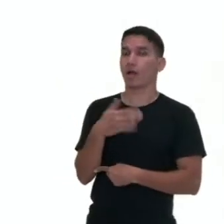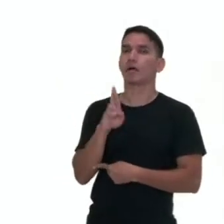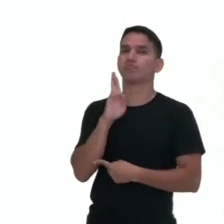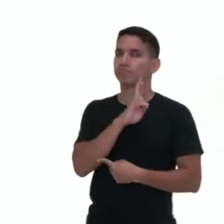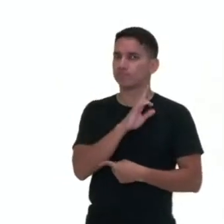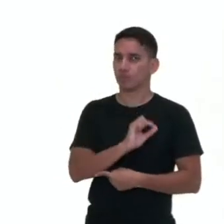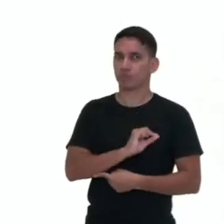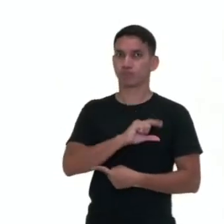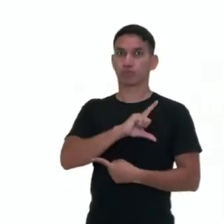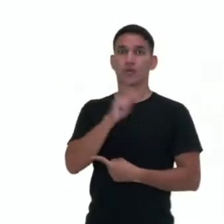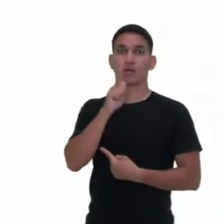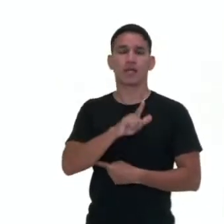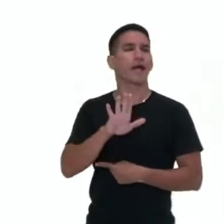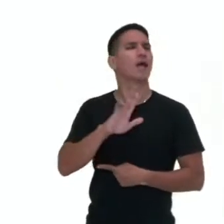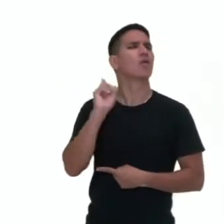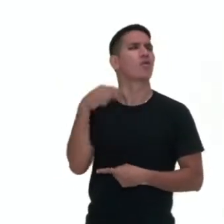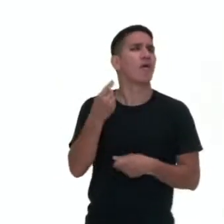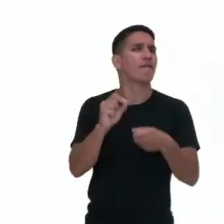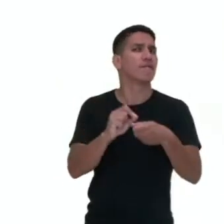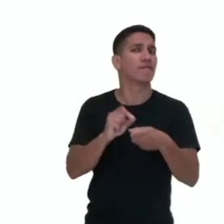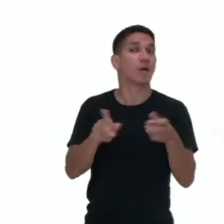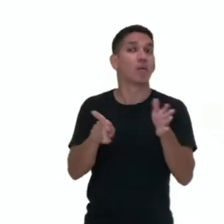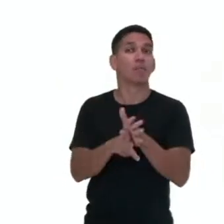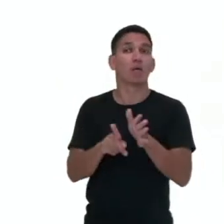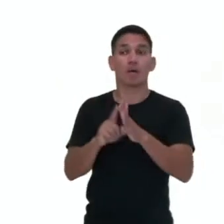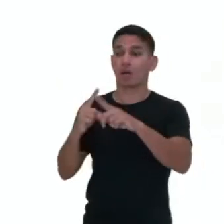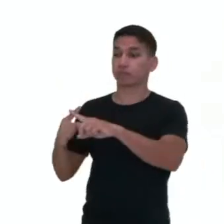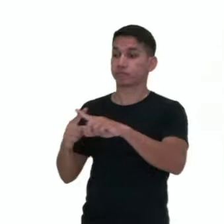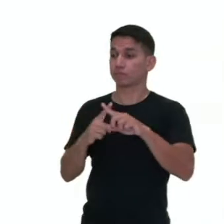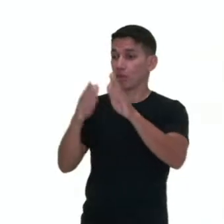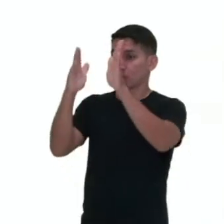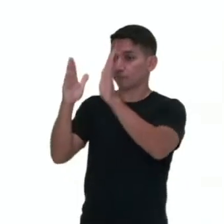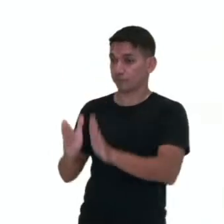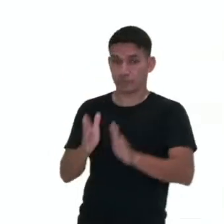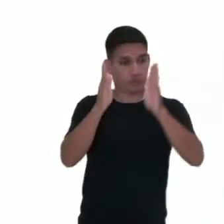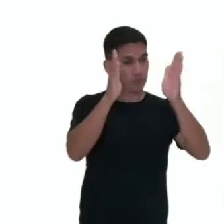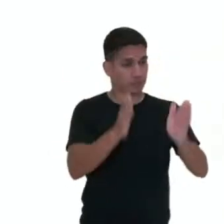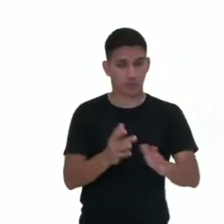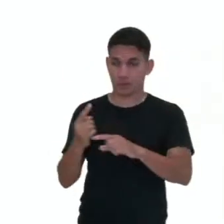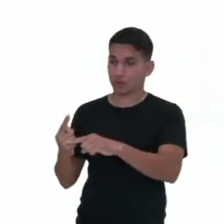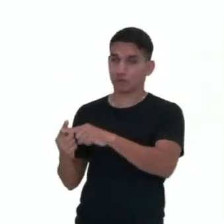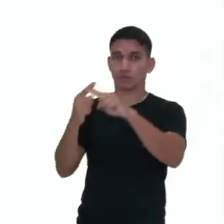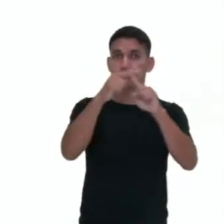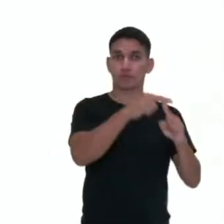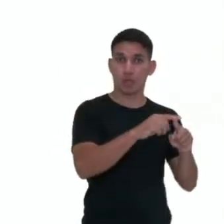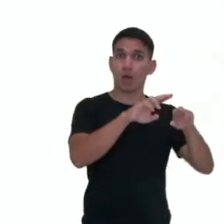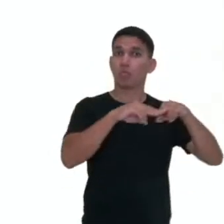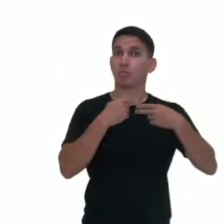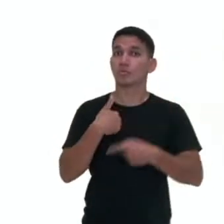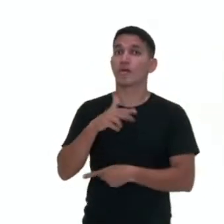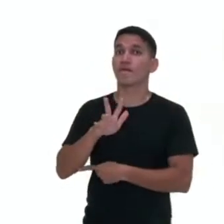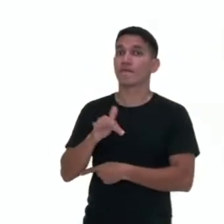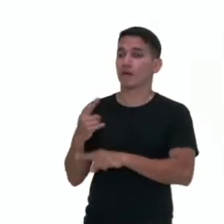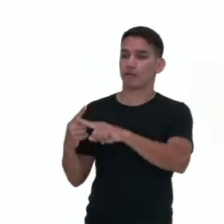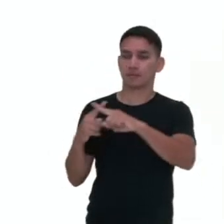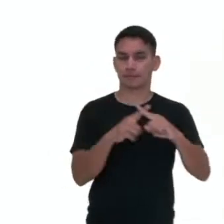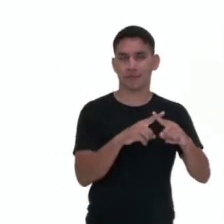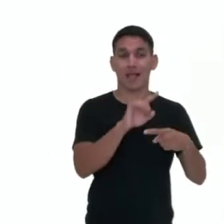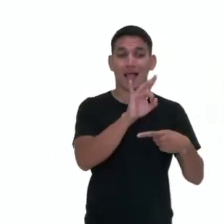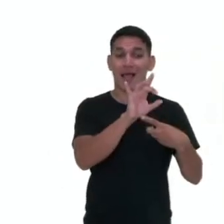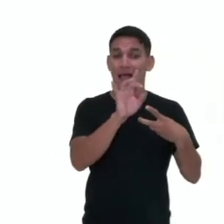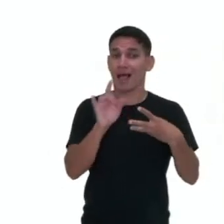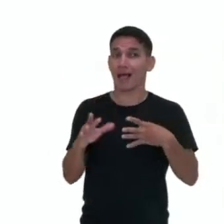arrecadou, efetuamos o quê, pessoal? Efetuamos a multiplicação entre duas matrizes. Então, eu vou pegar e vou multiplicar ó,